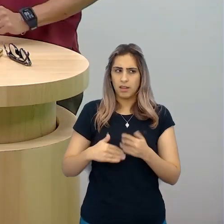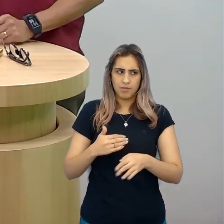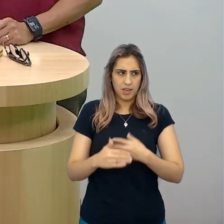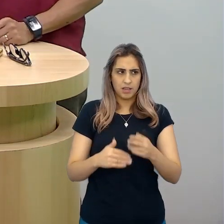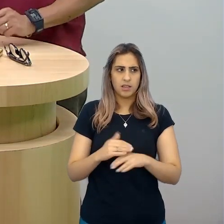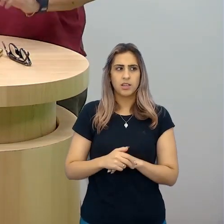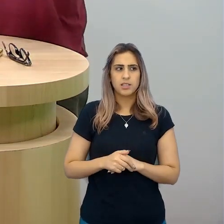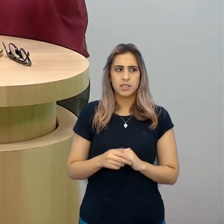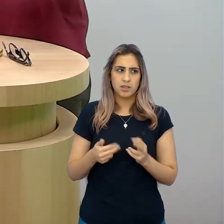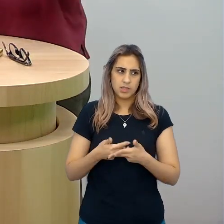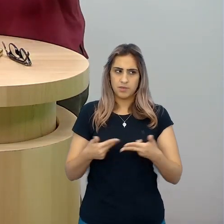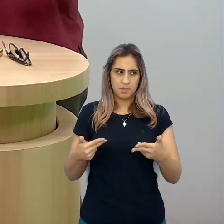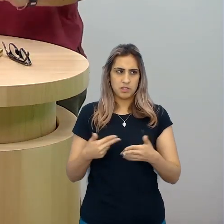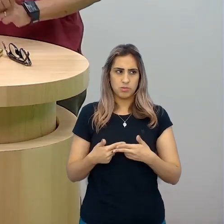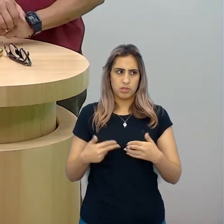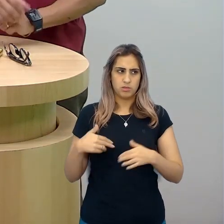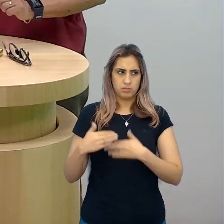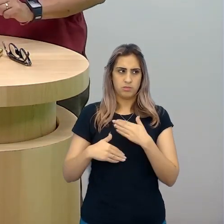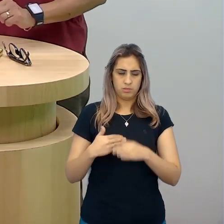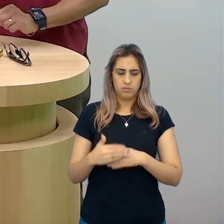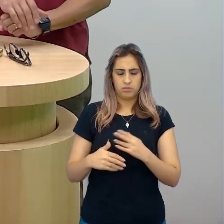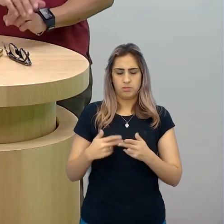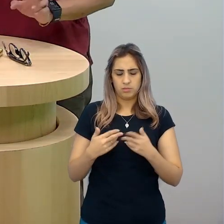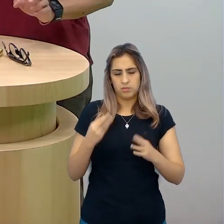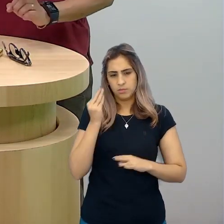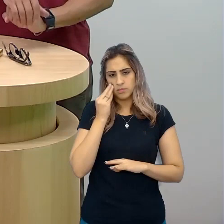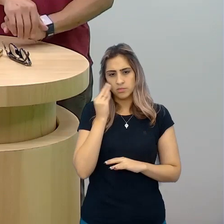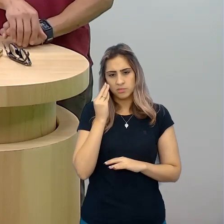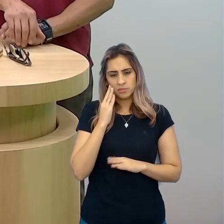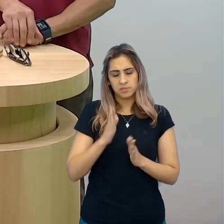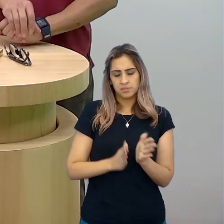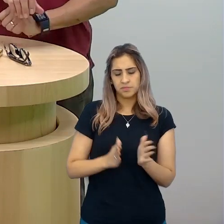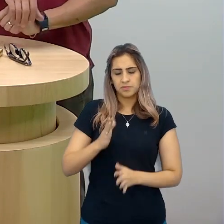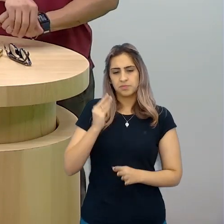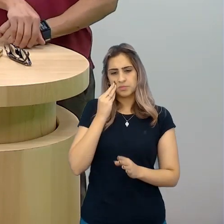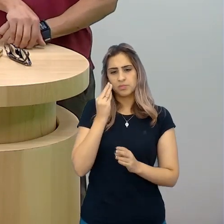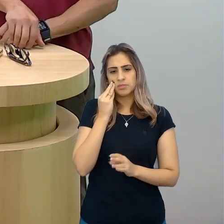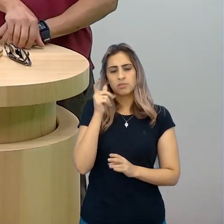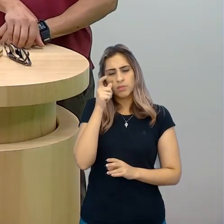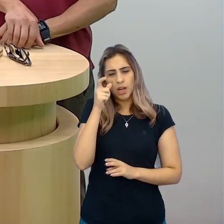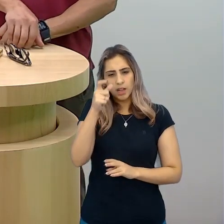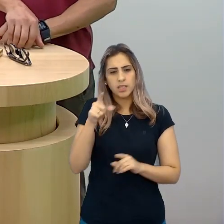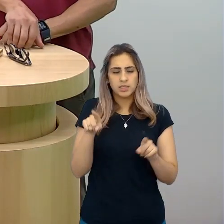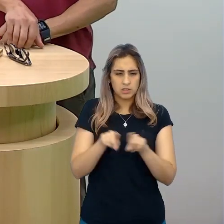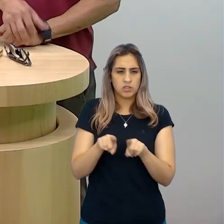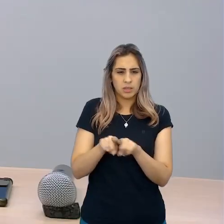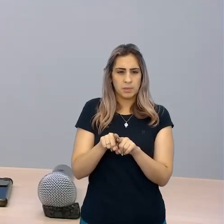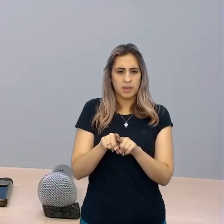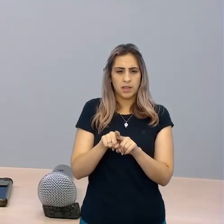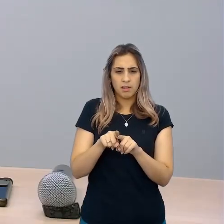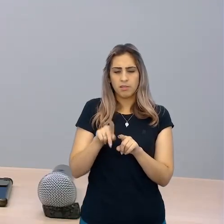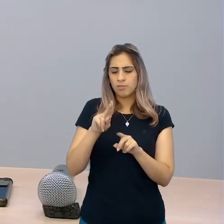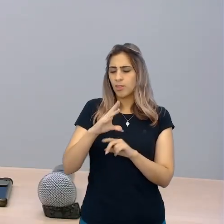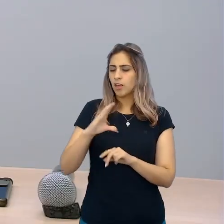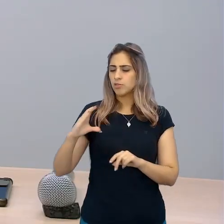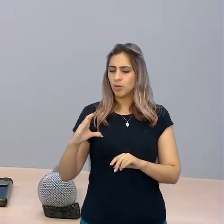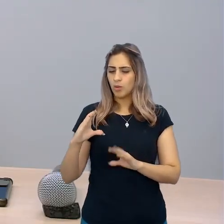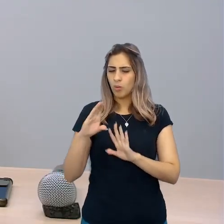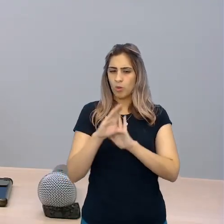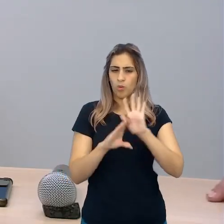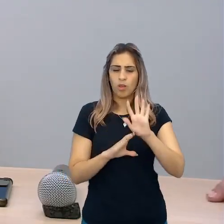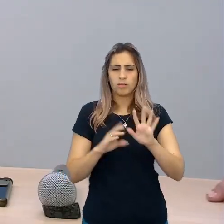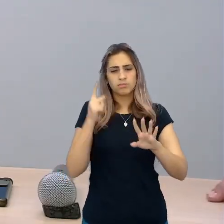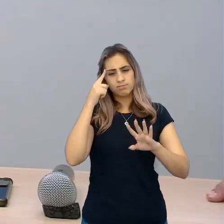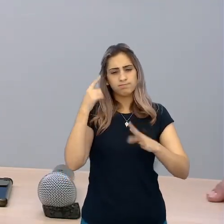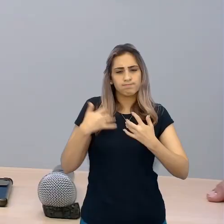recorte bastante legal aí que você consegue encaixar aí alguma proposta de trabalho, alguma proposta interessante de trabalho. Principalmente nessa unidade curricular, pensando no extremo, né?